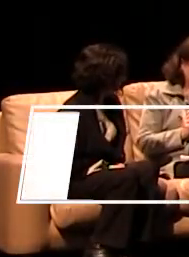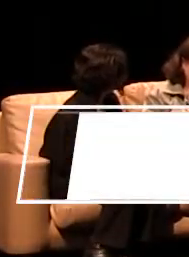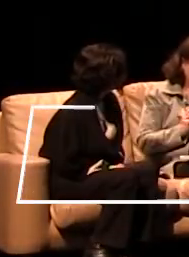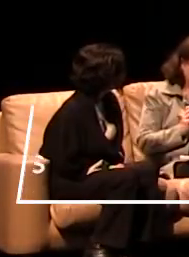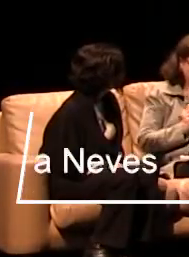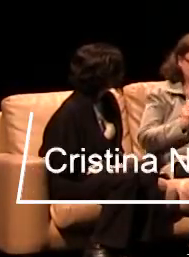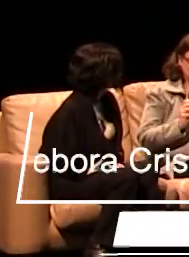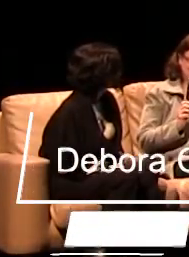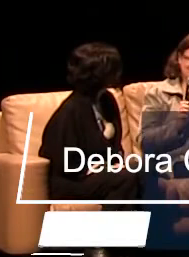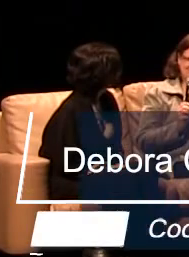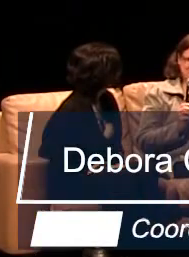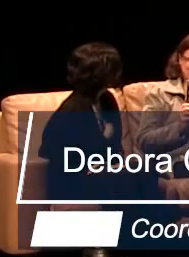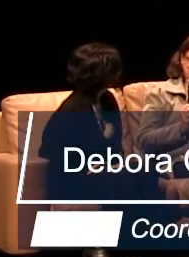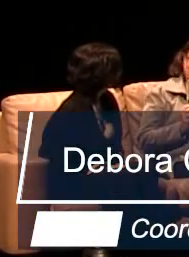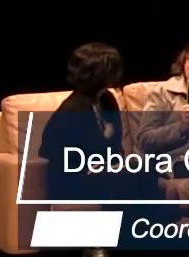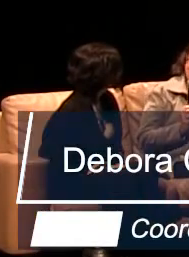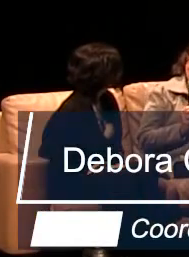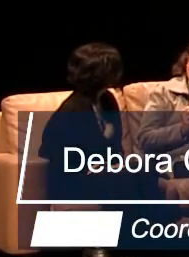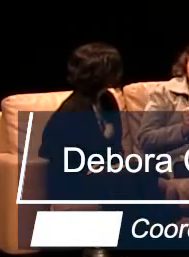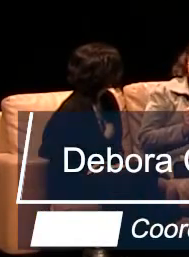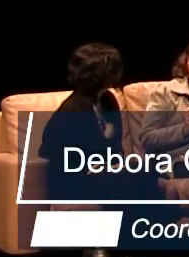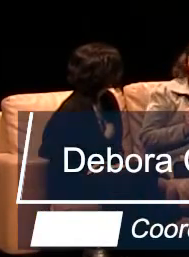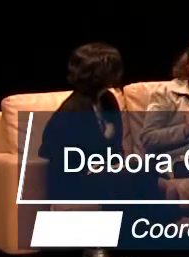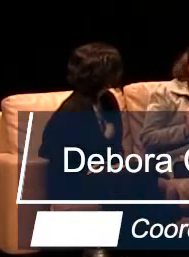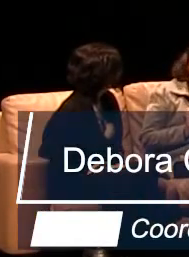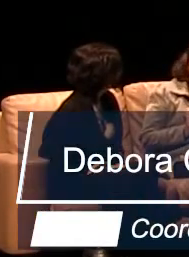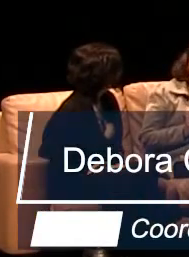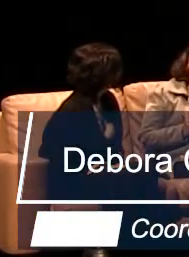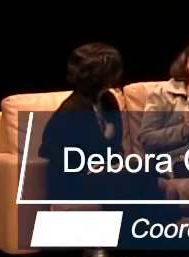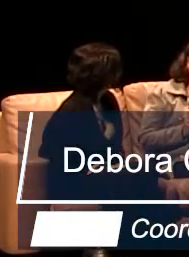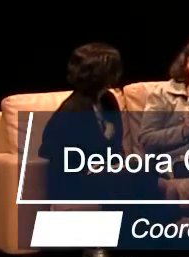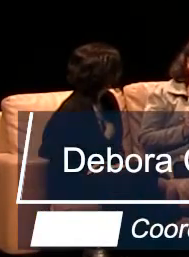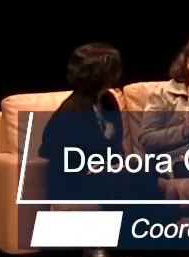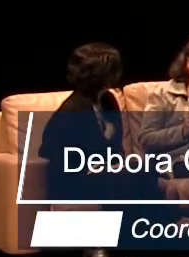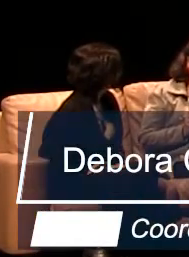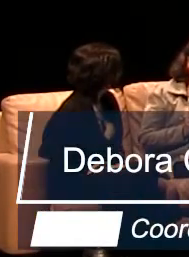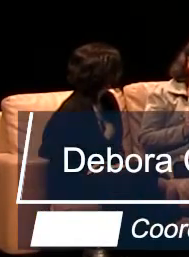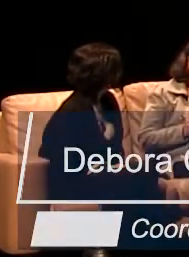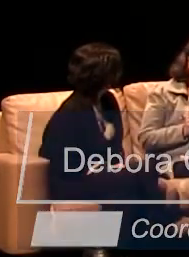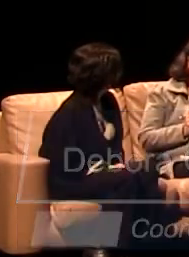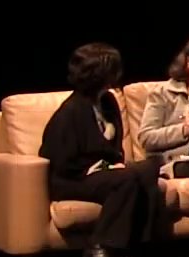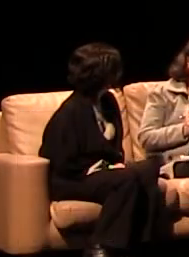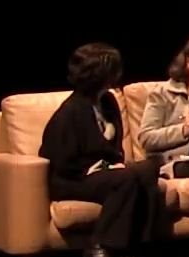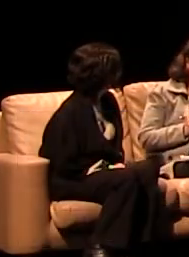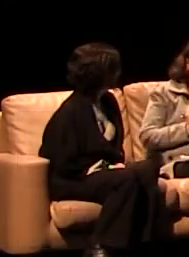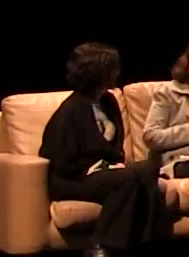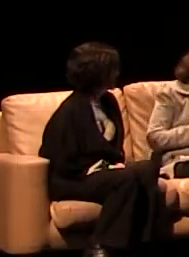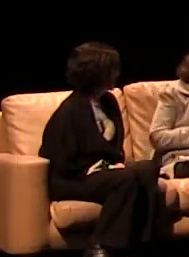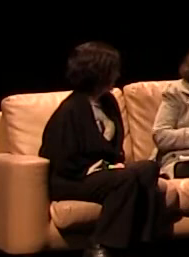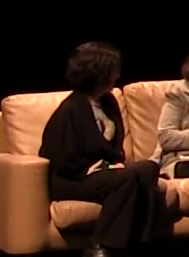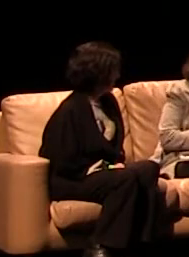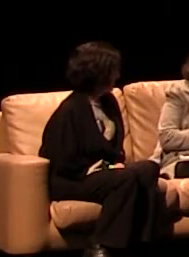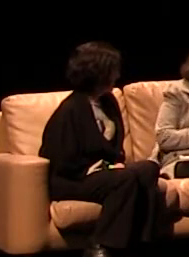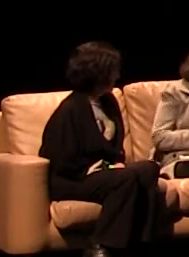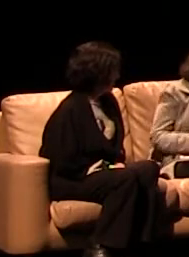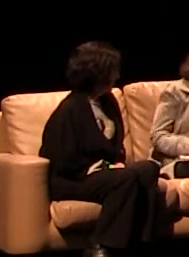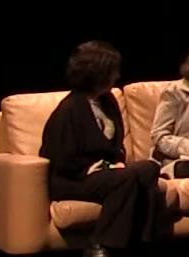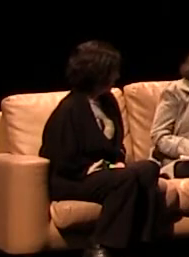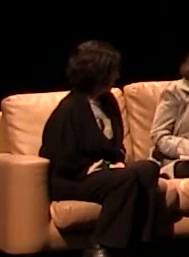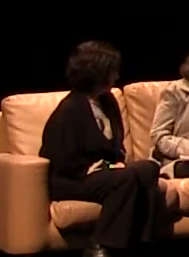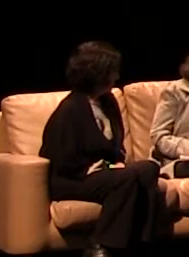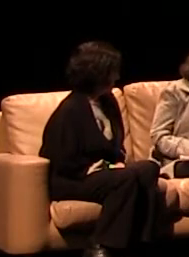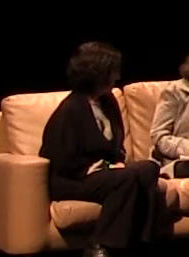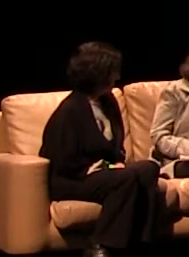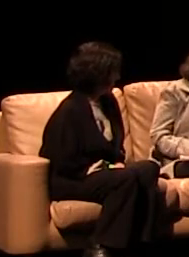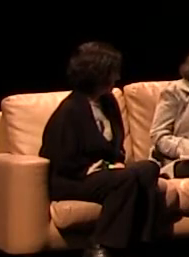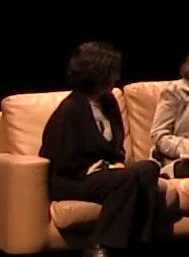fiz umas anotações, alguns esquemas, vamos ver se eu consigo responder todas as perguntas. A pergunta aqui da Patrícia, né,